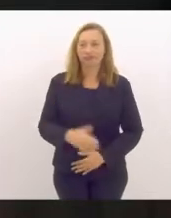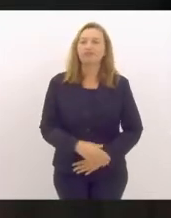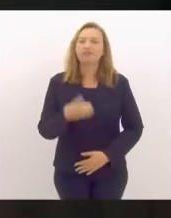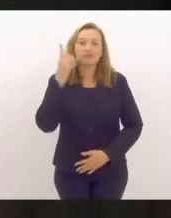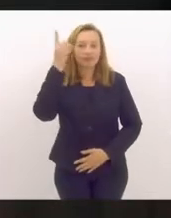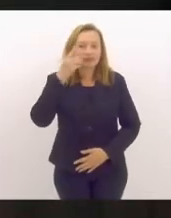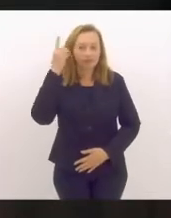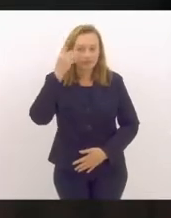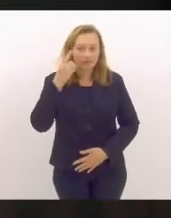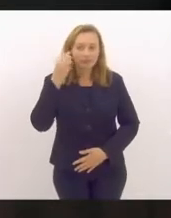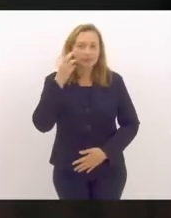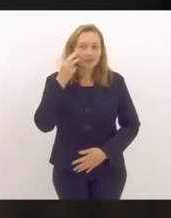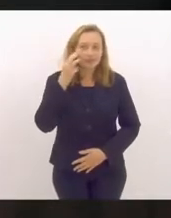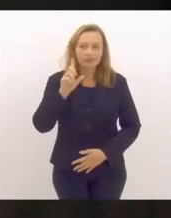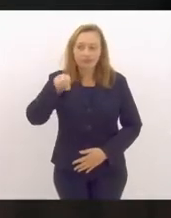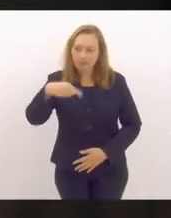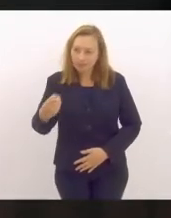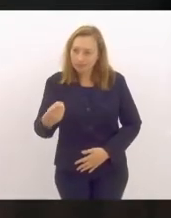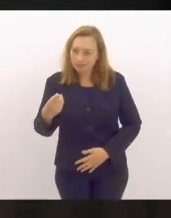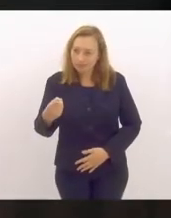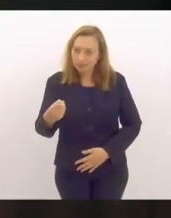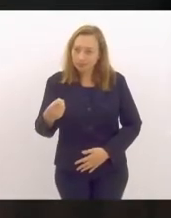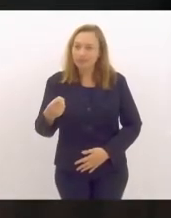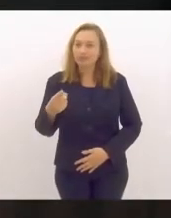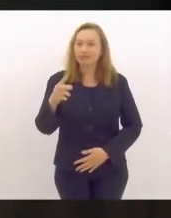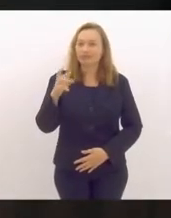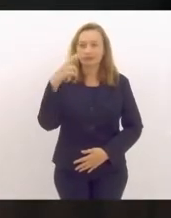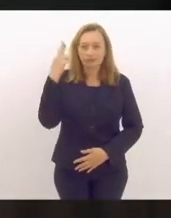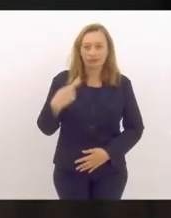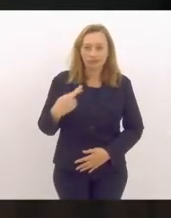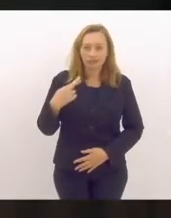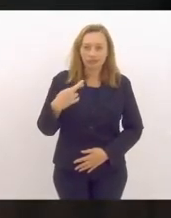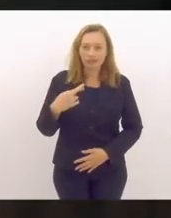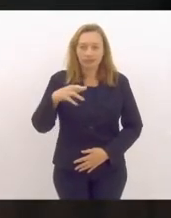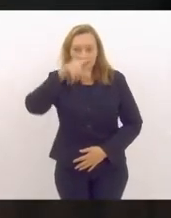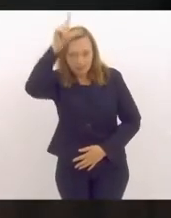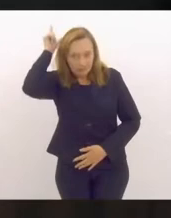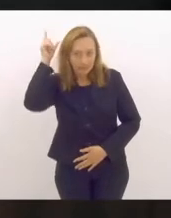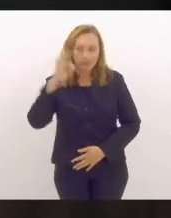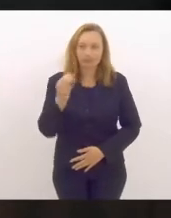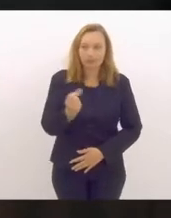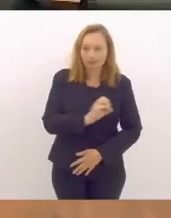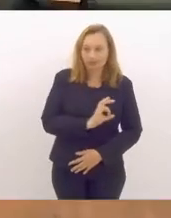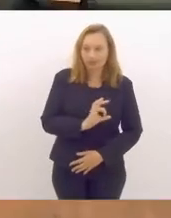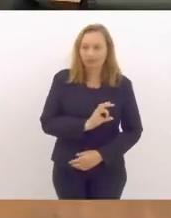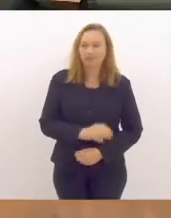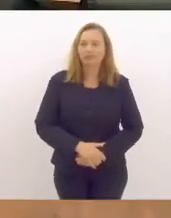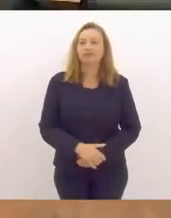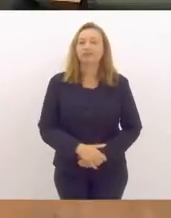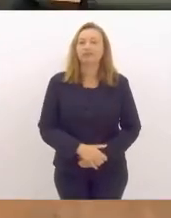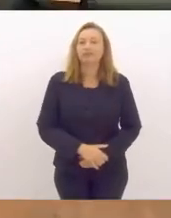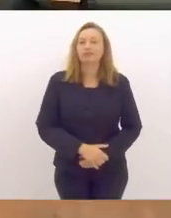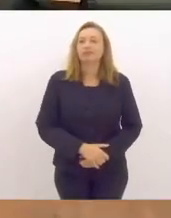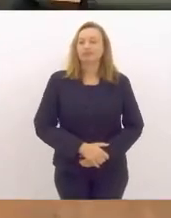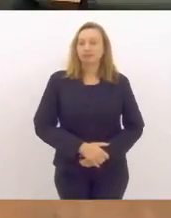Deputado Valdec, deputada Renata, deputado Luiz, deputada Marta. Bom,